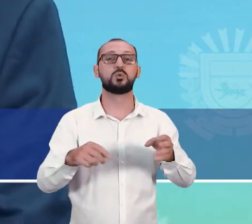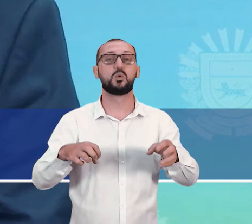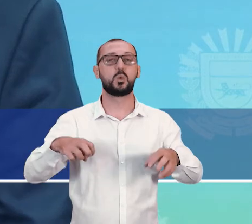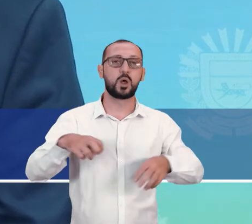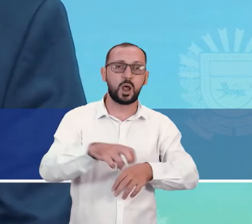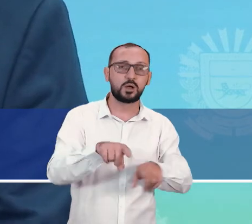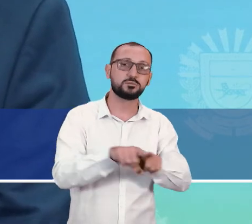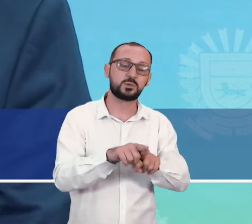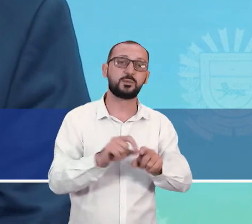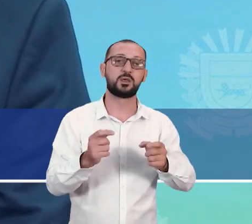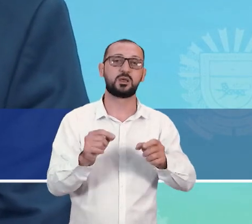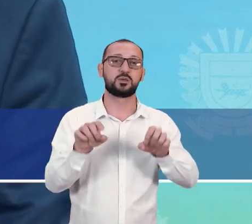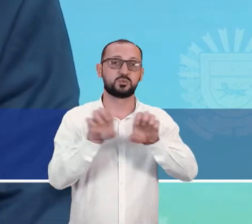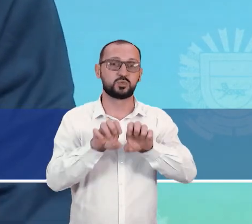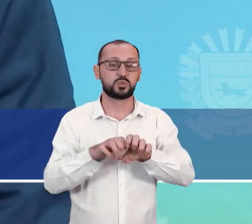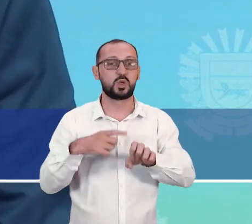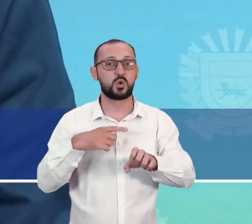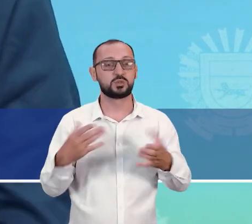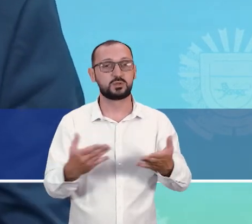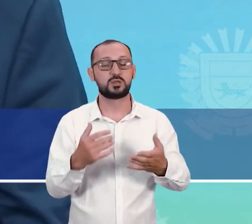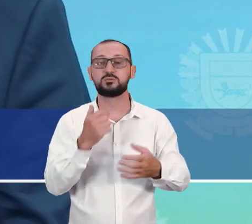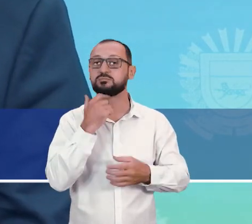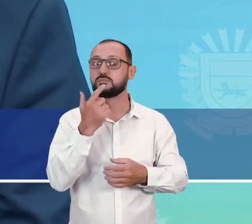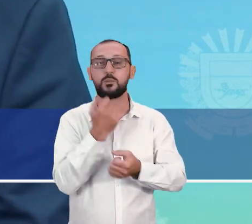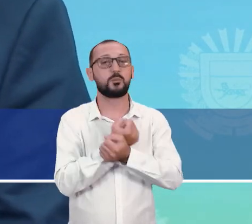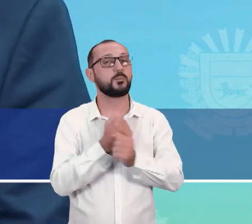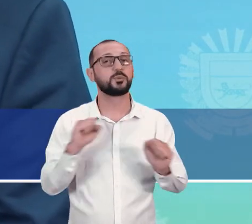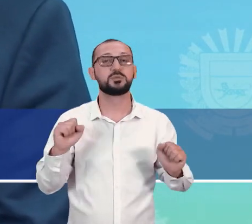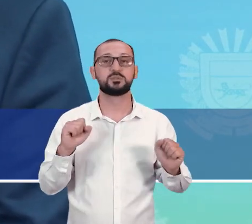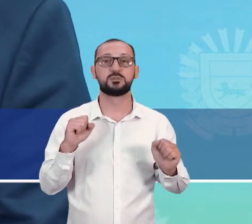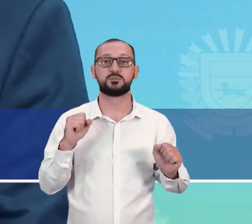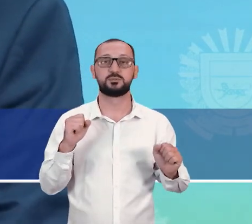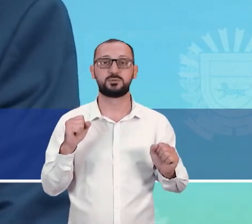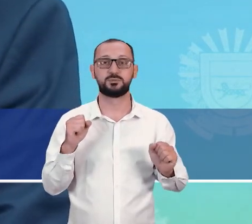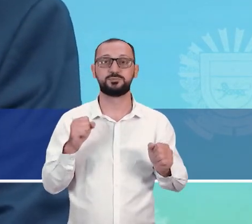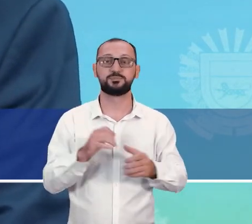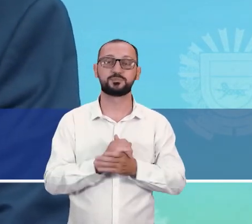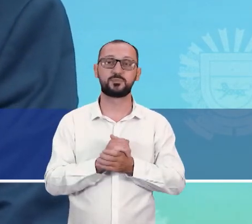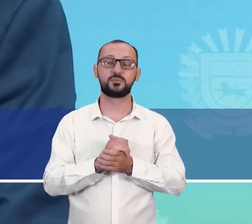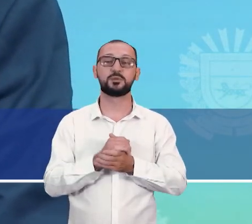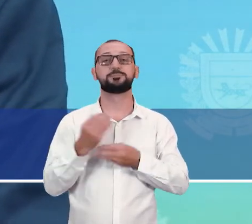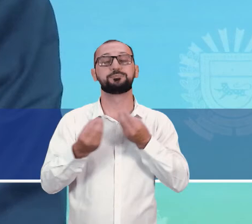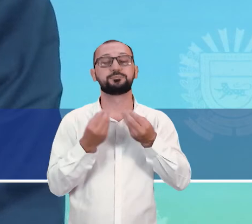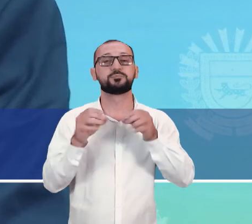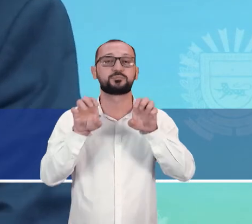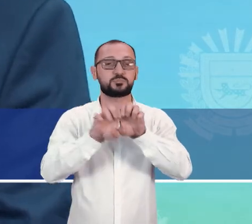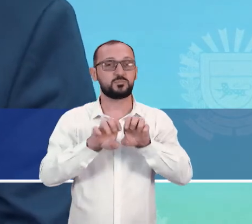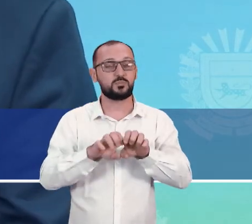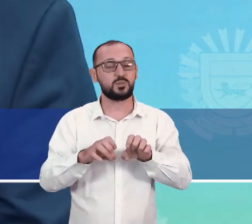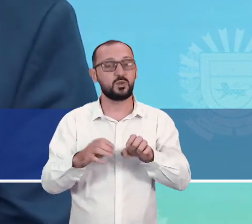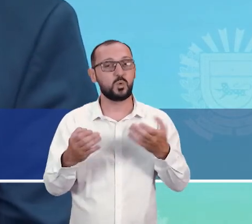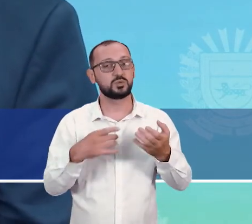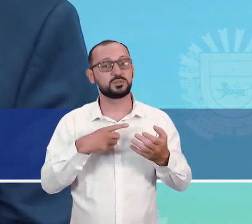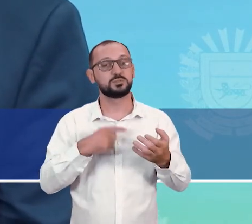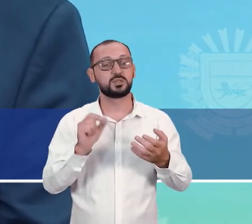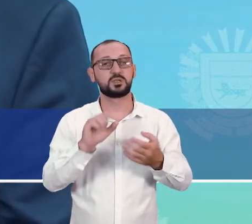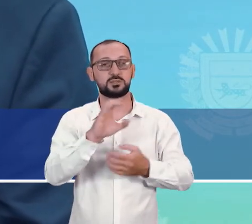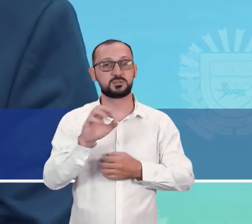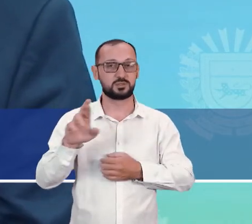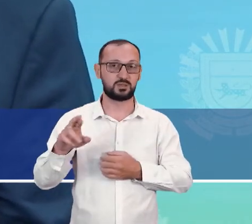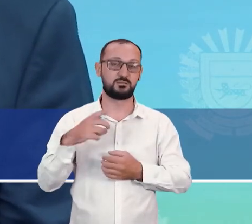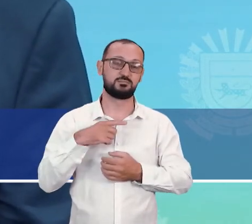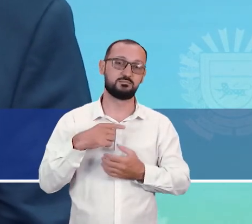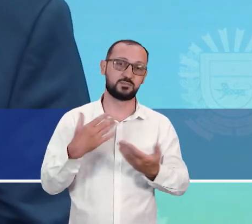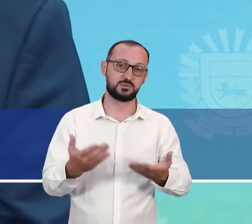os próprios carros. A estrutura que hoje nós temos, ela não comporta o fluxo que tem e a estrutura que hoje